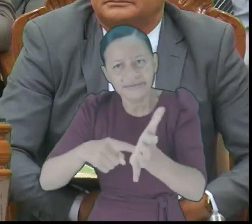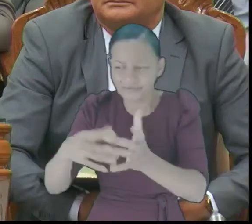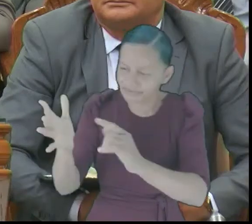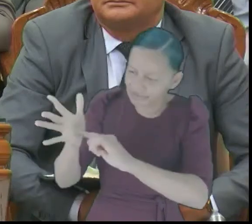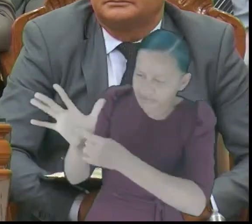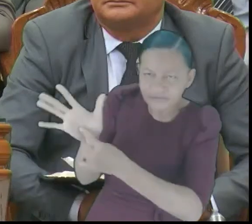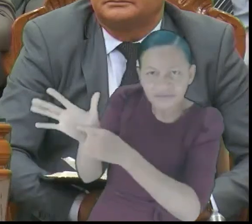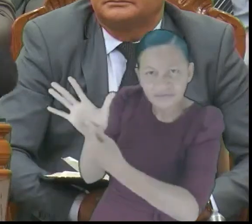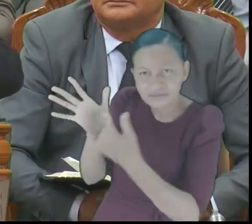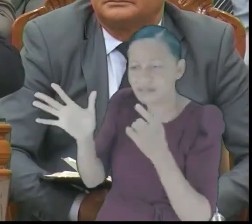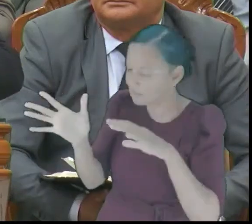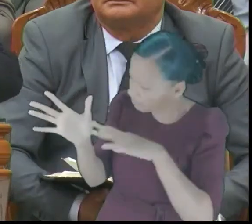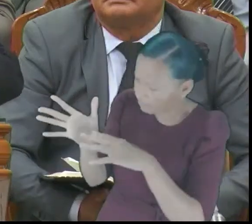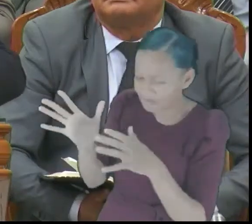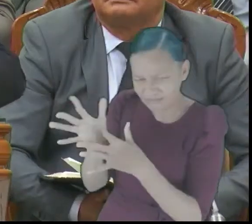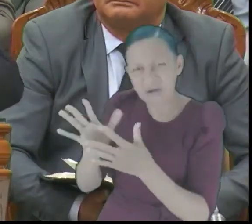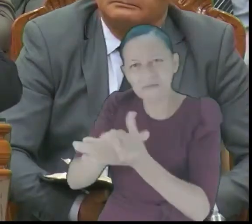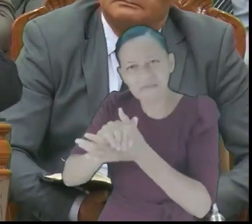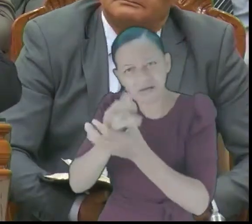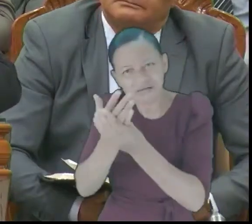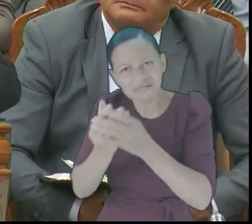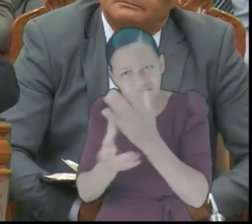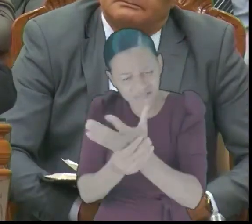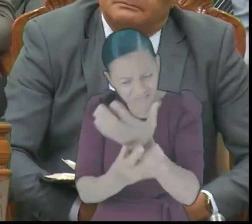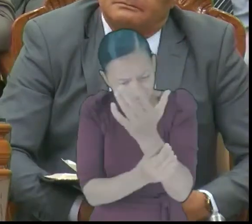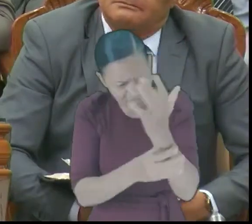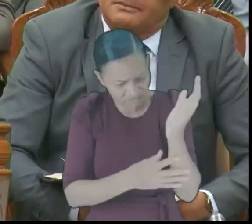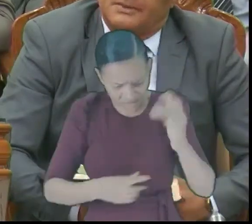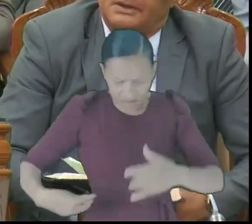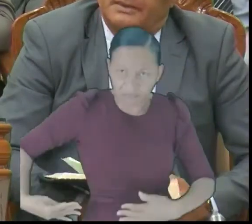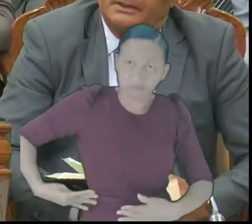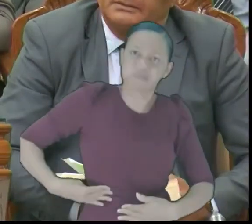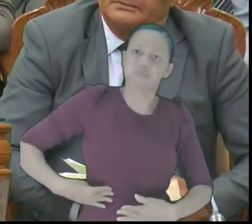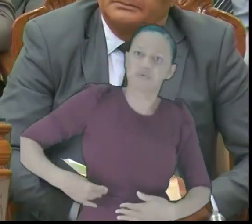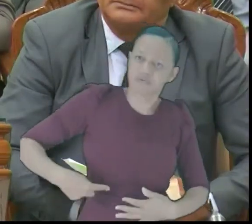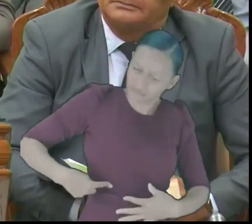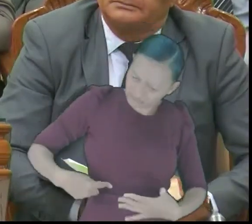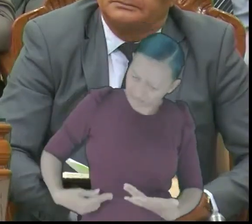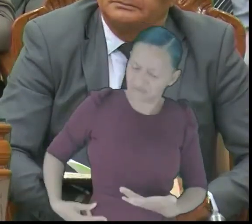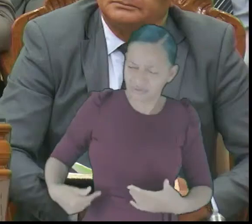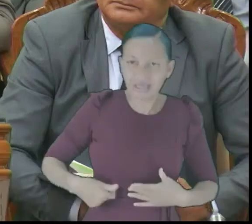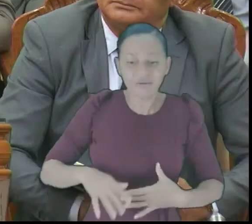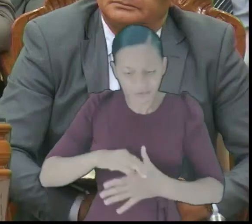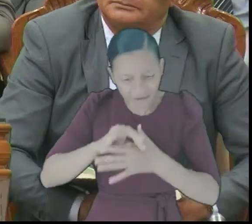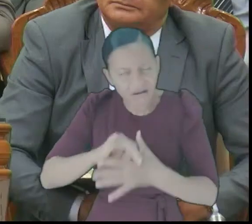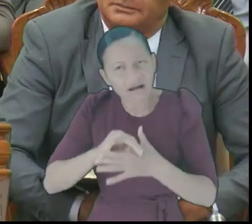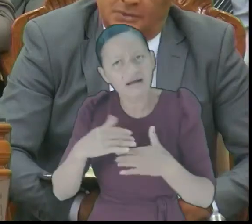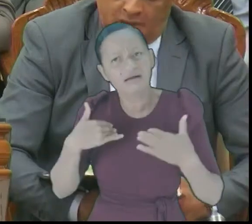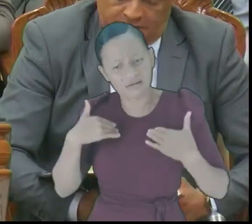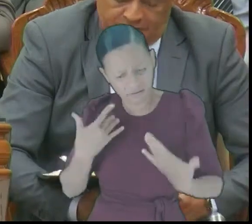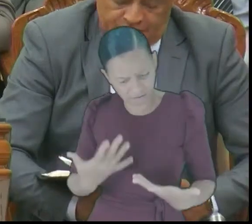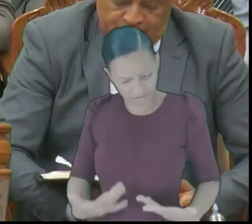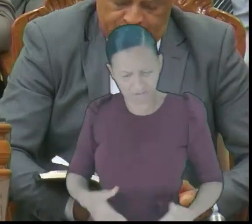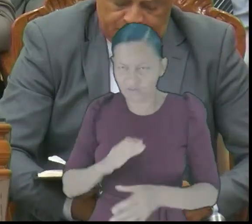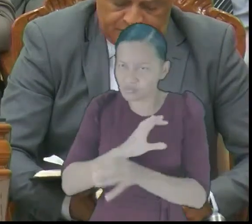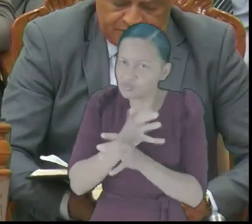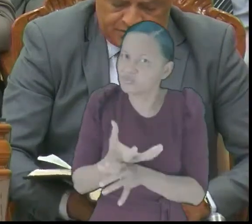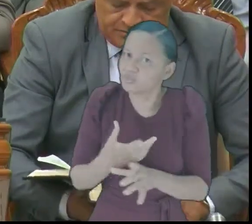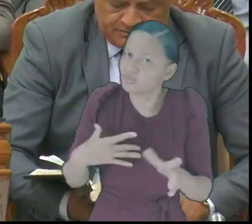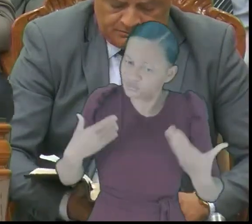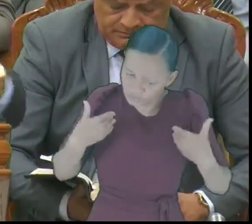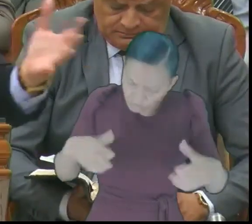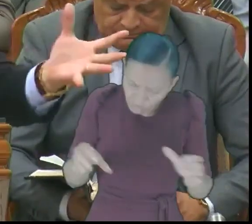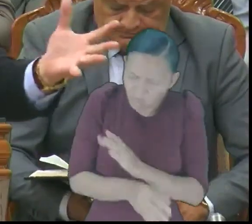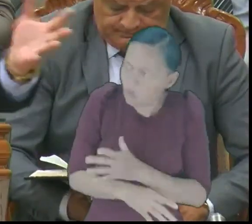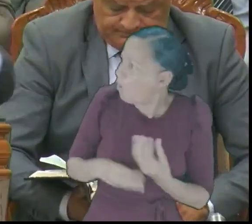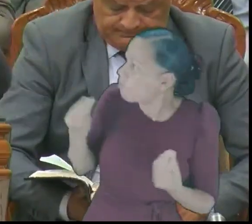buraco da minha mão. Pode meter a mão na lança que me furou. Eu tenho carne e eu tenho ossos.